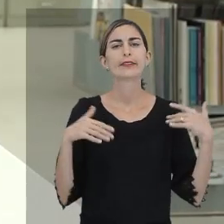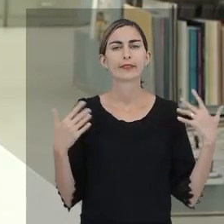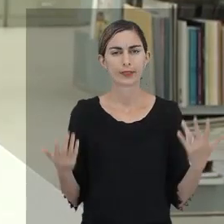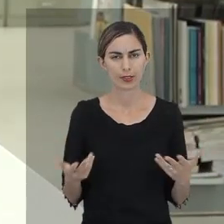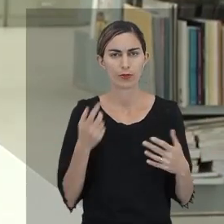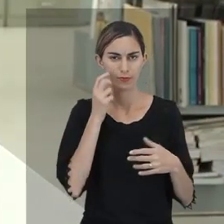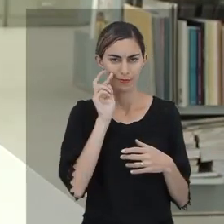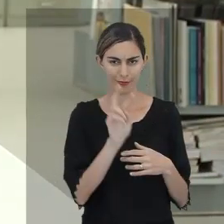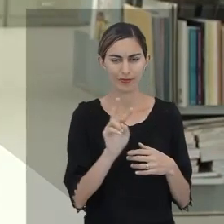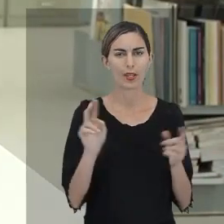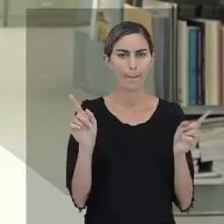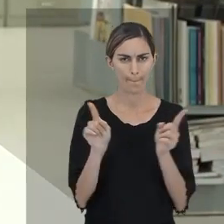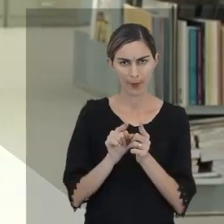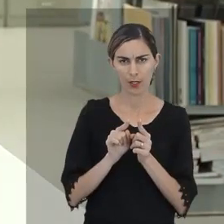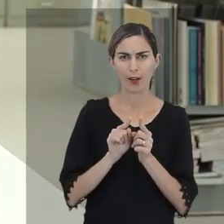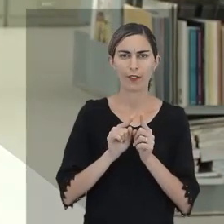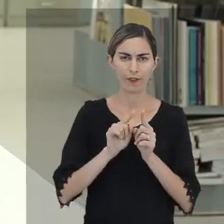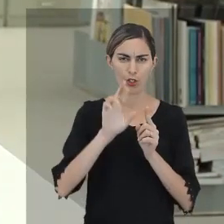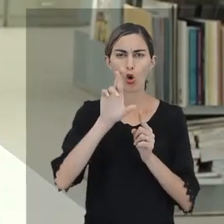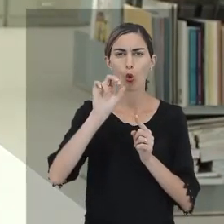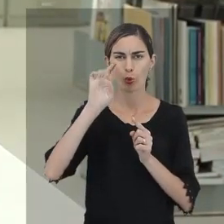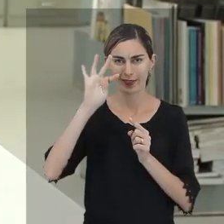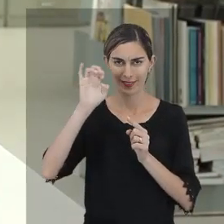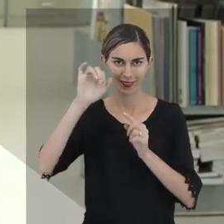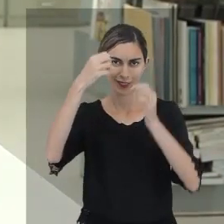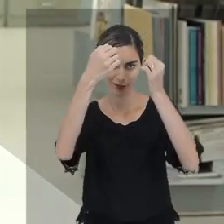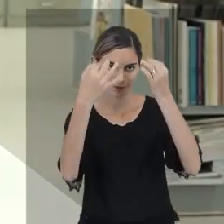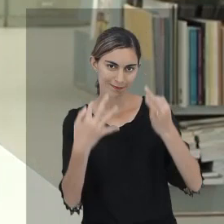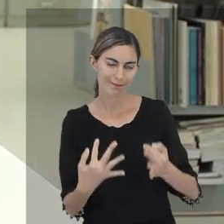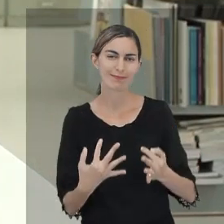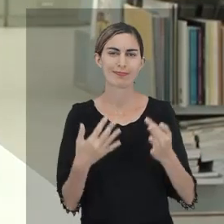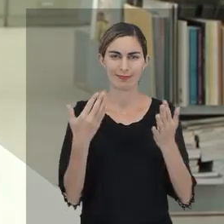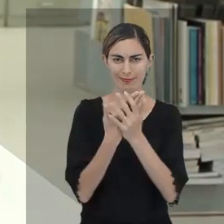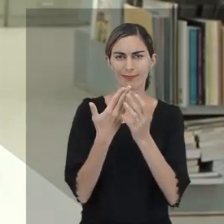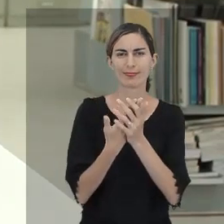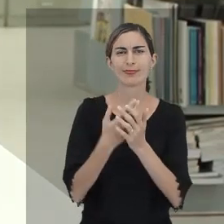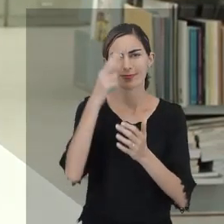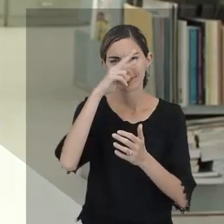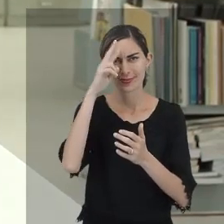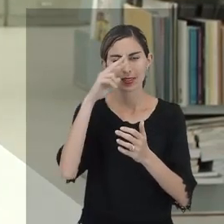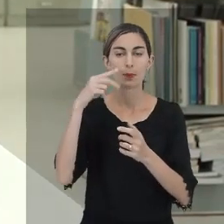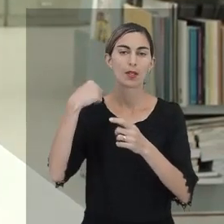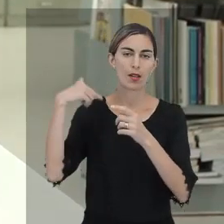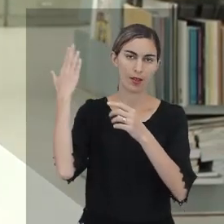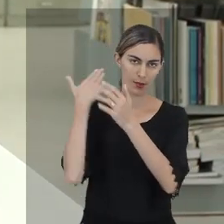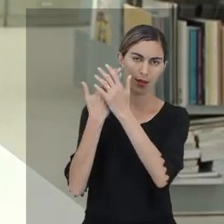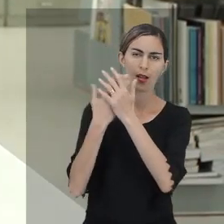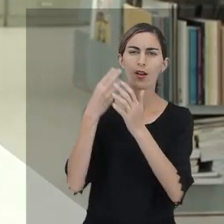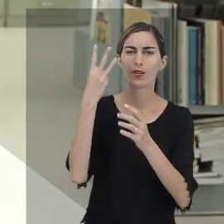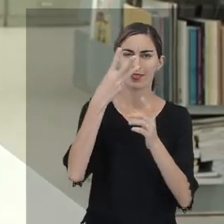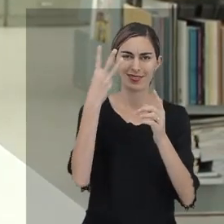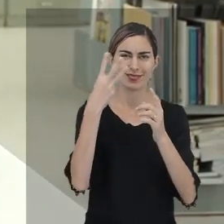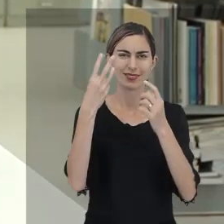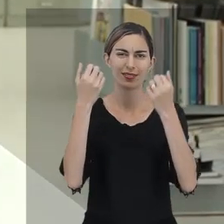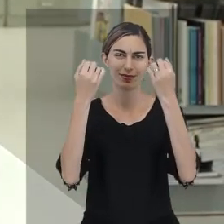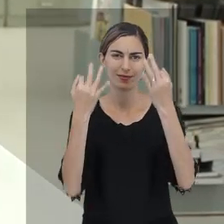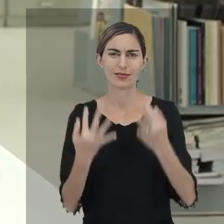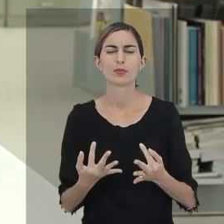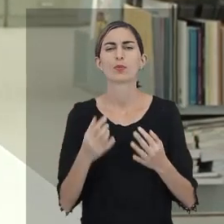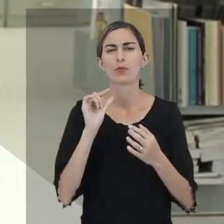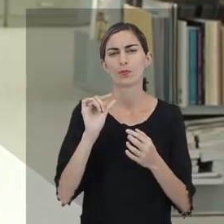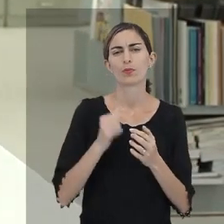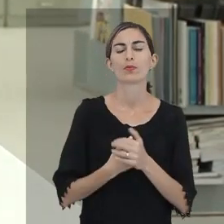então vamos ver que um breve roteiro que a gente vai abordar nessa aula é lembrando que na aula 3 a gente viu é falar um pouco sobre